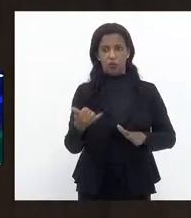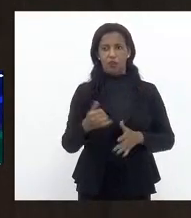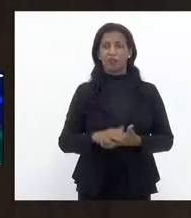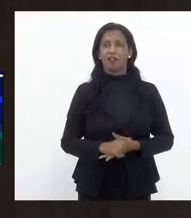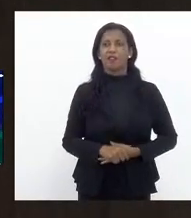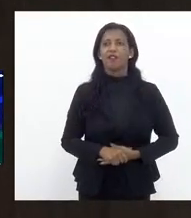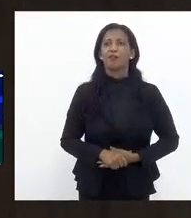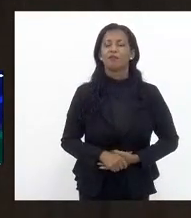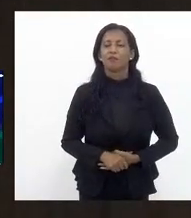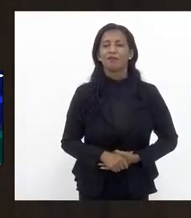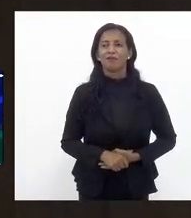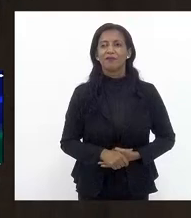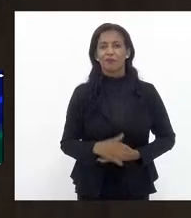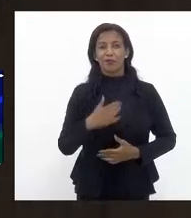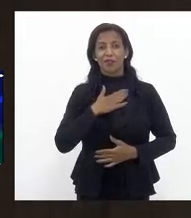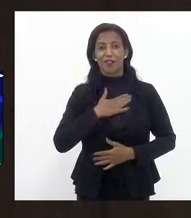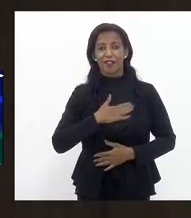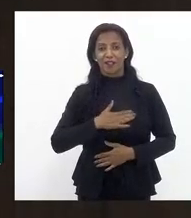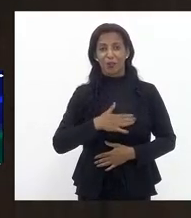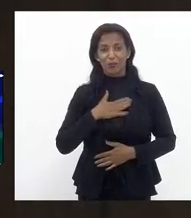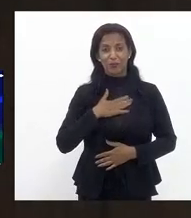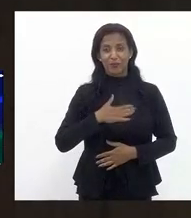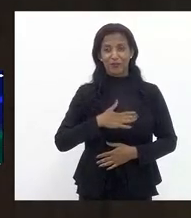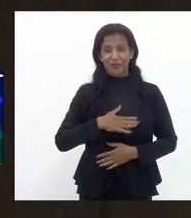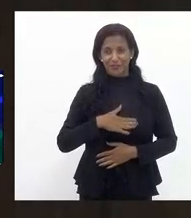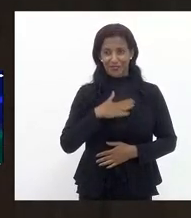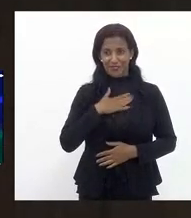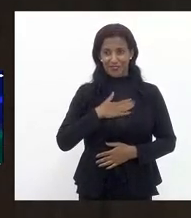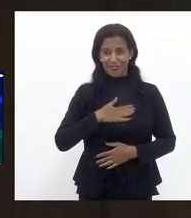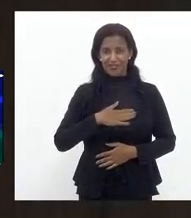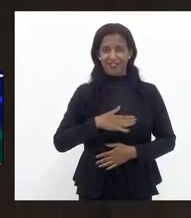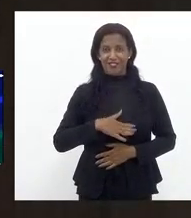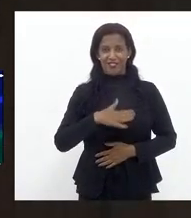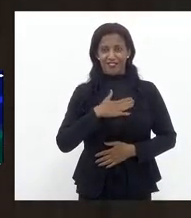que. Estou calmo, hoje eu estou calmíssimo.